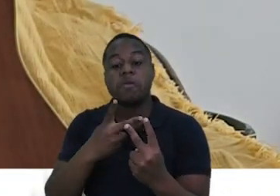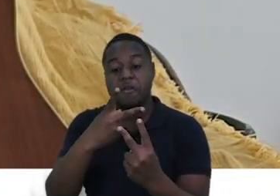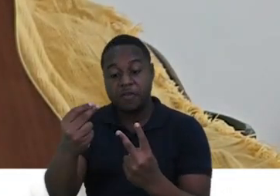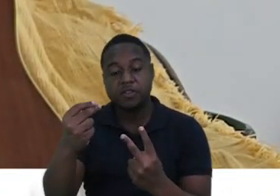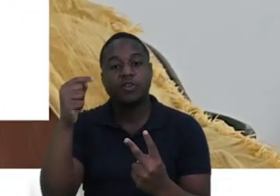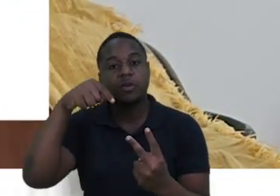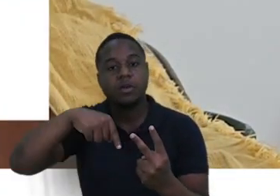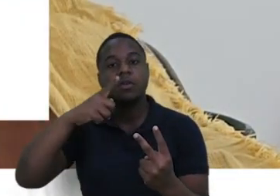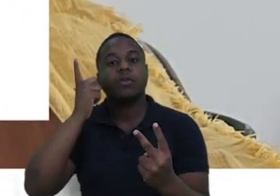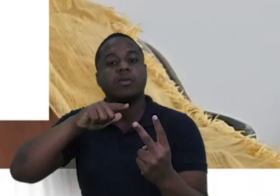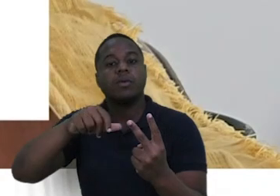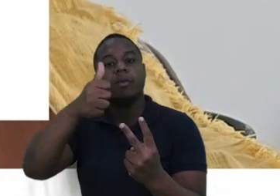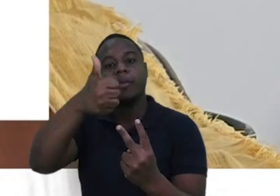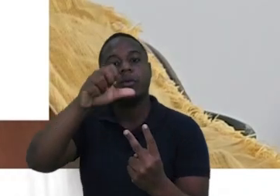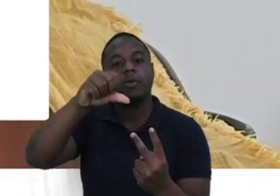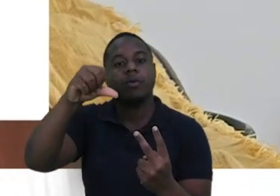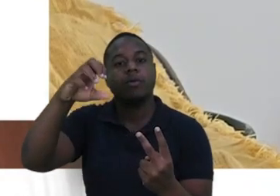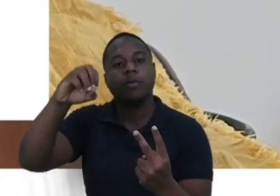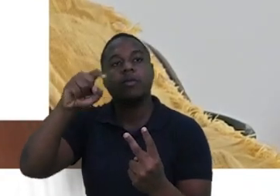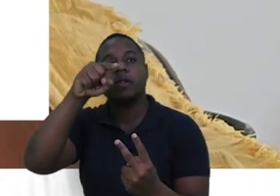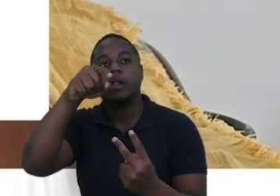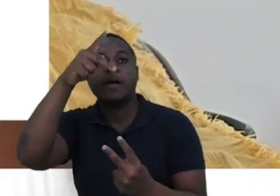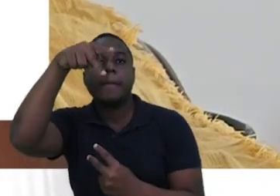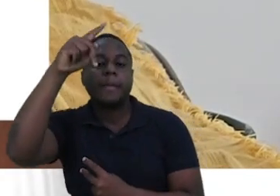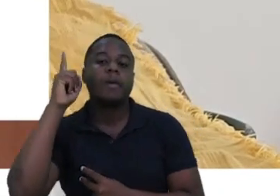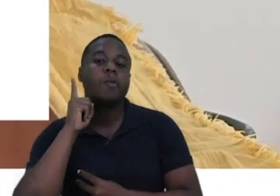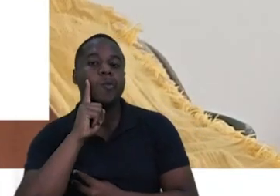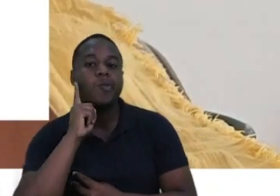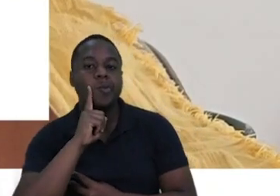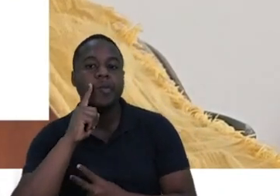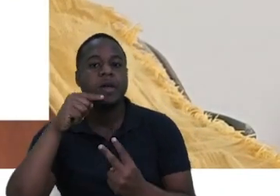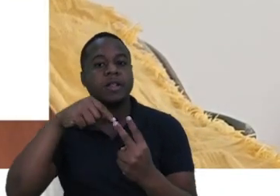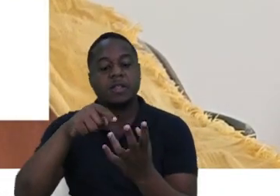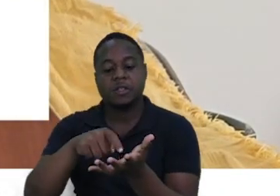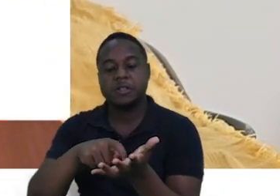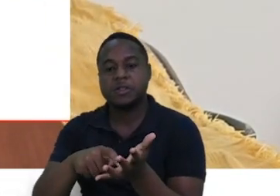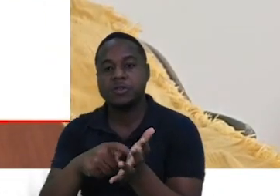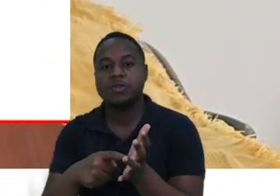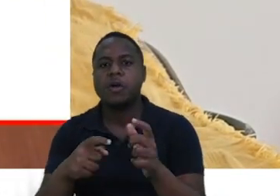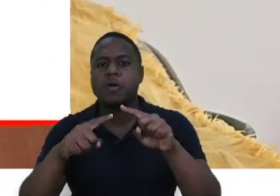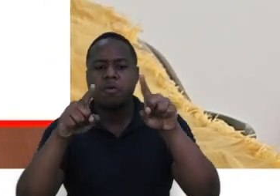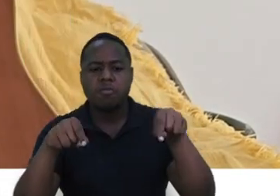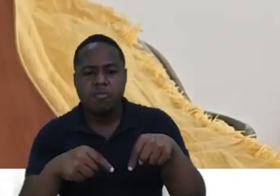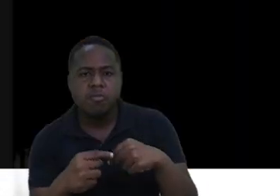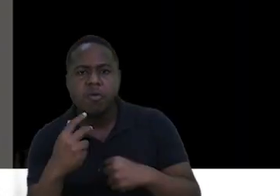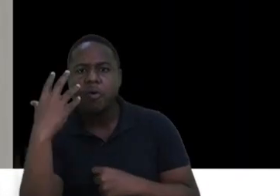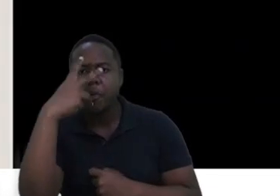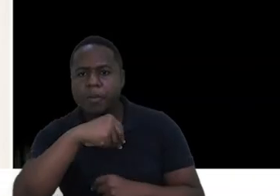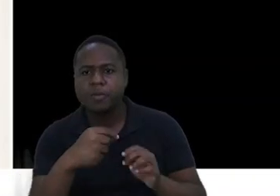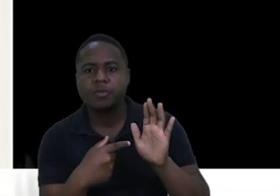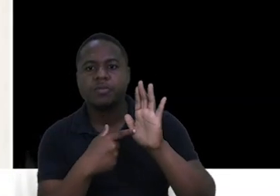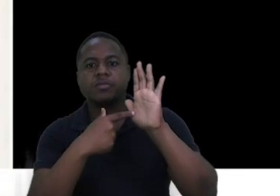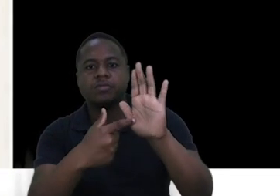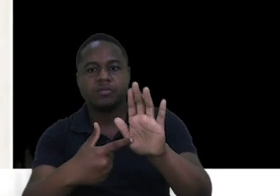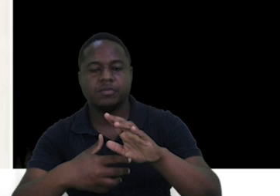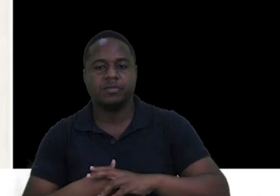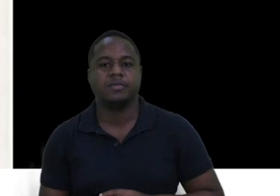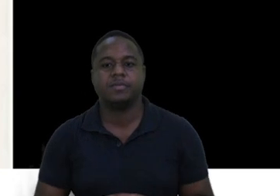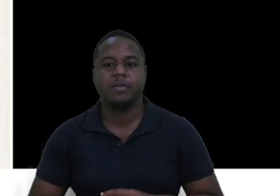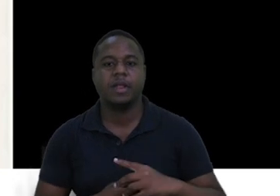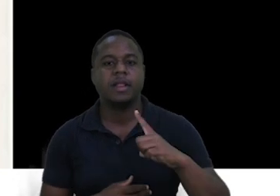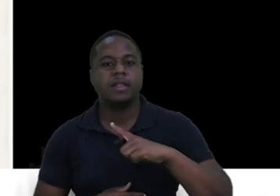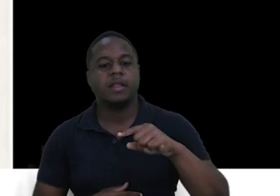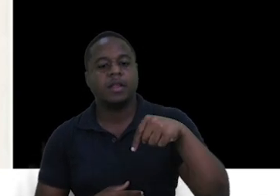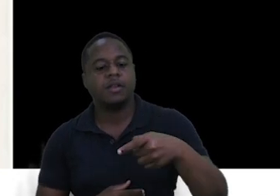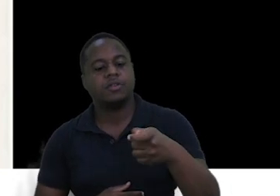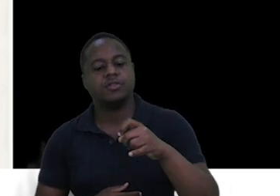venceu em 1990 na Inglaterra como o CD com a melhor capa internacional do mundo, uma capa que é feita com a